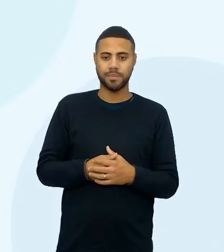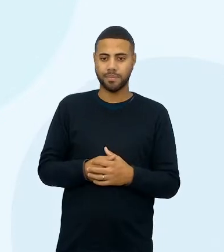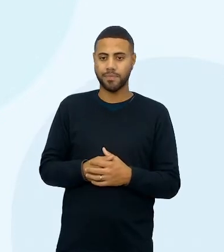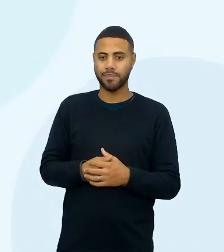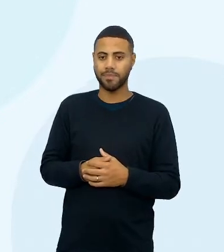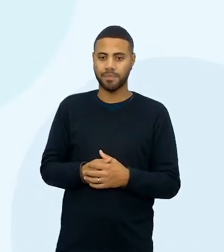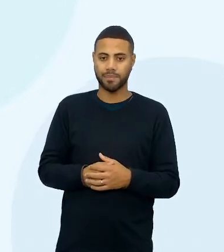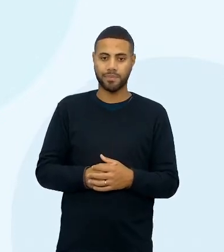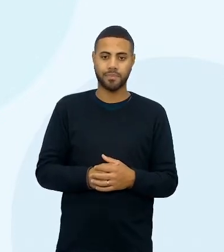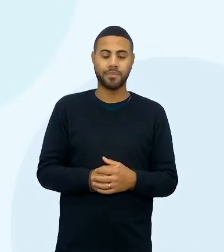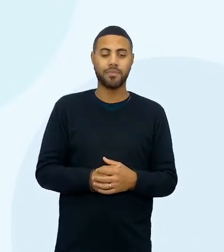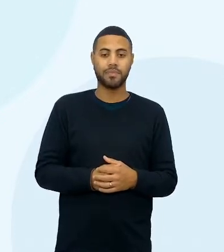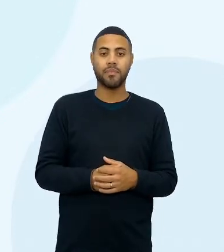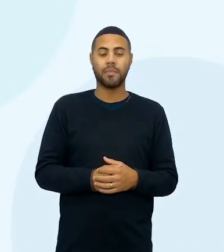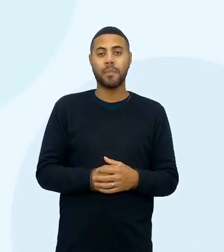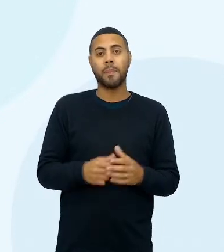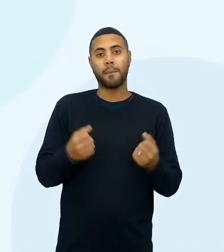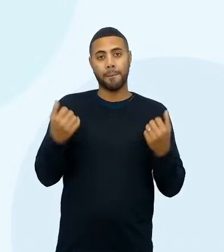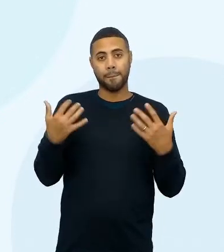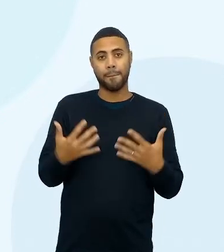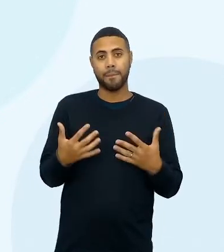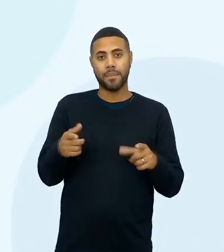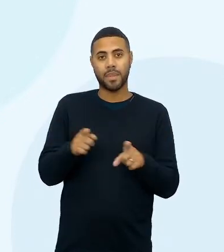né? E emissões